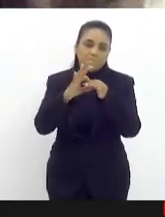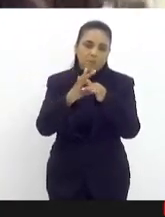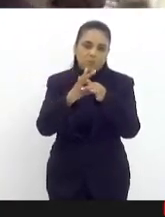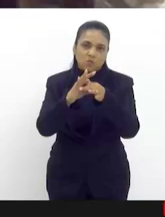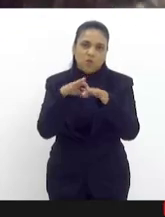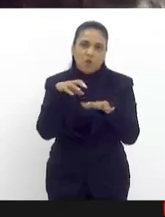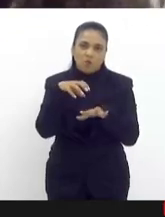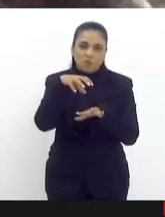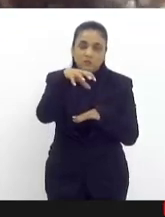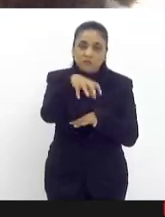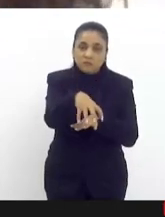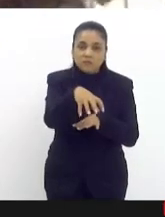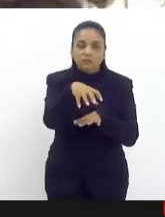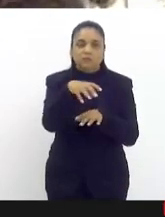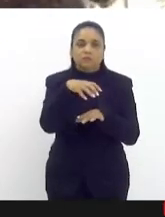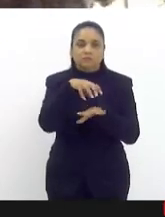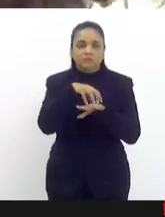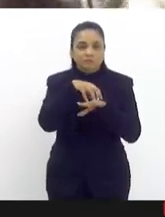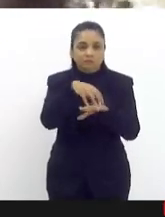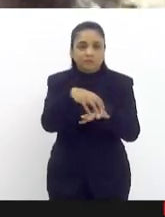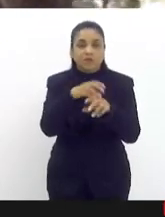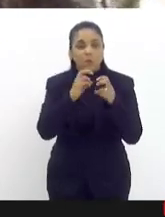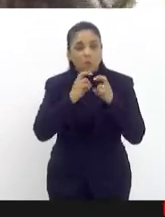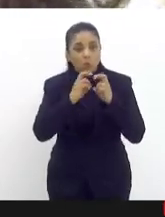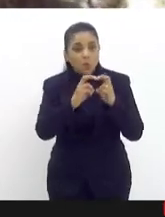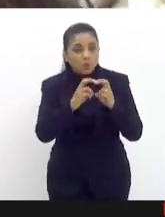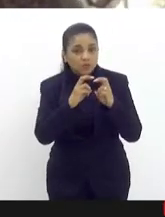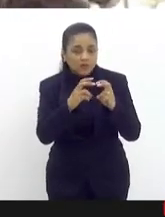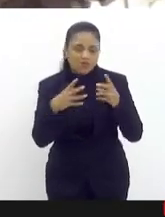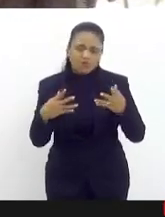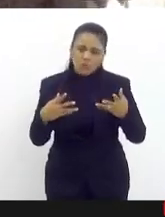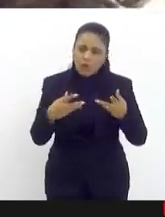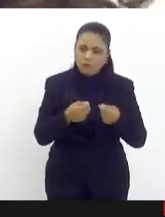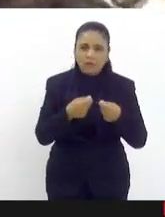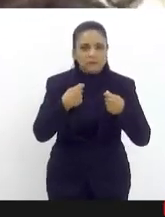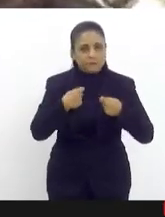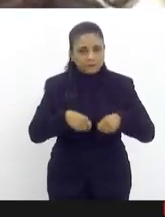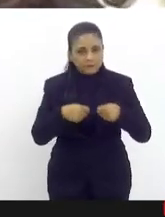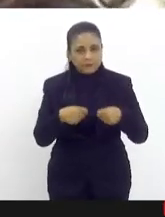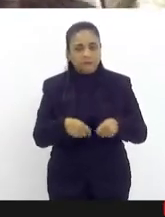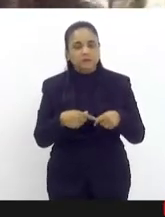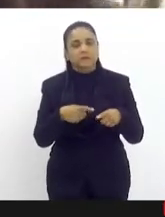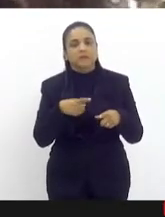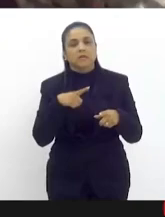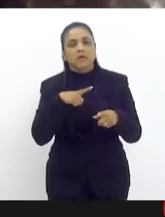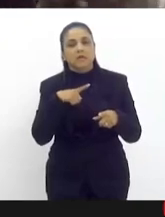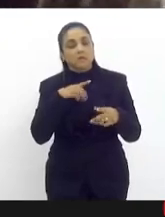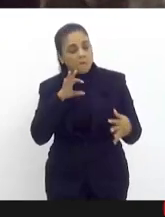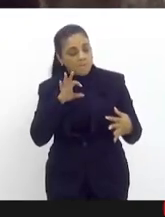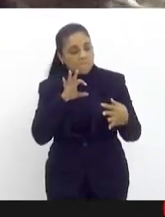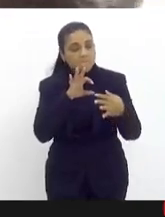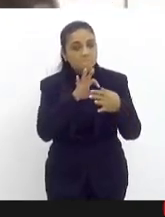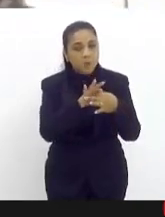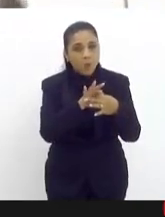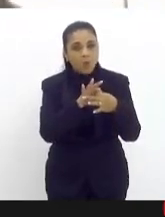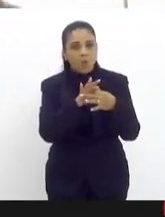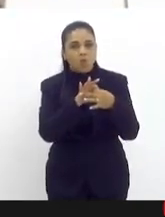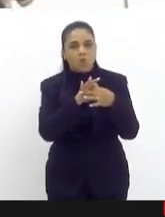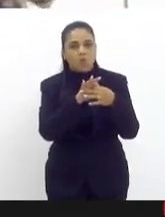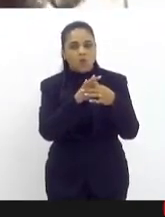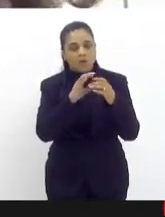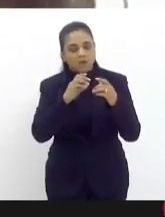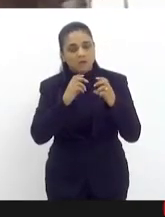oferecer trens de qualidade, o que hoje não vemos no nosso estado. É preciso a conexão integrada, já que